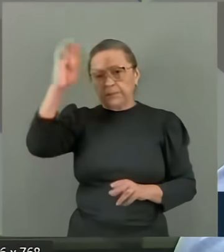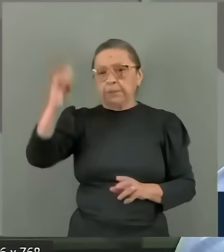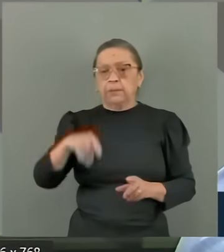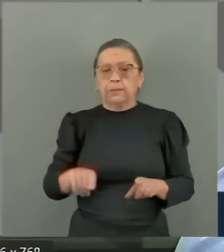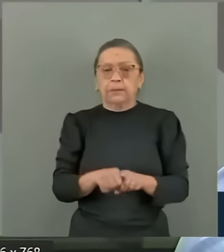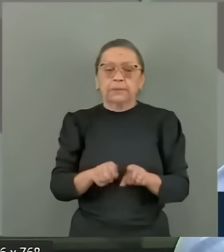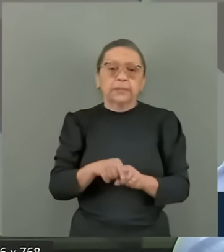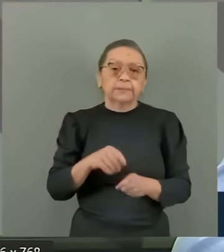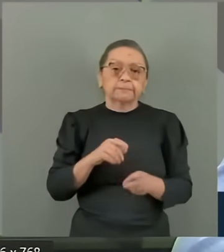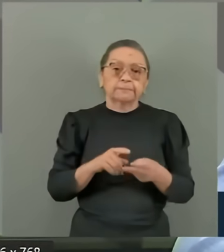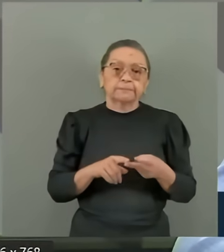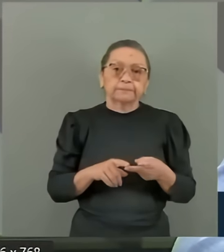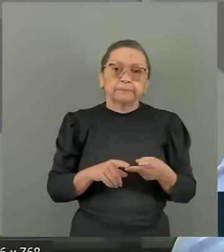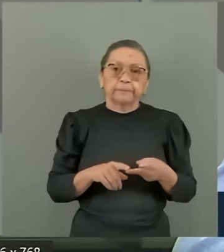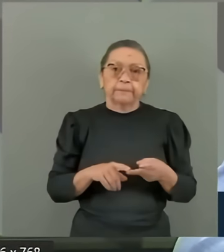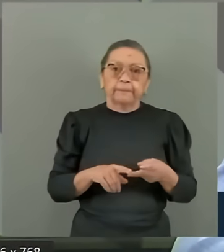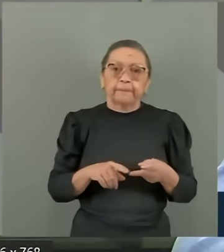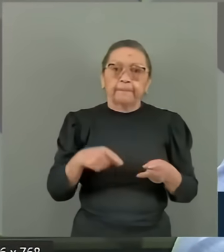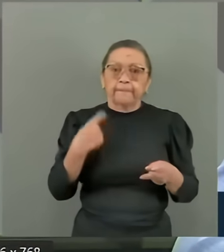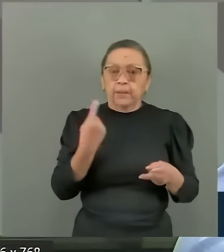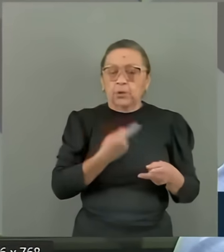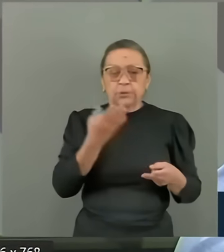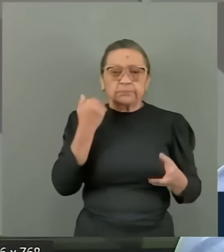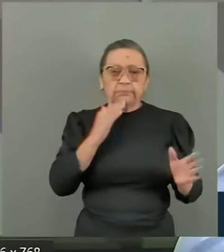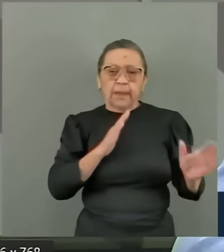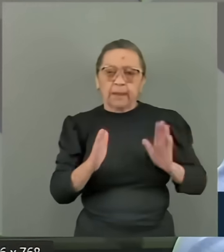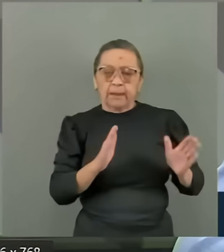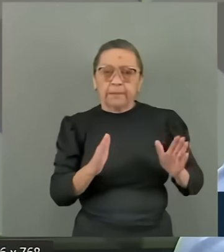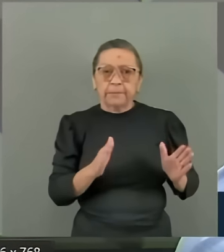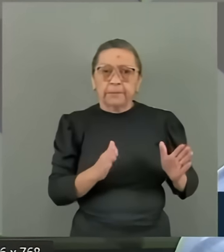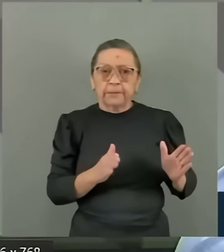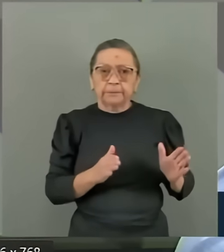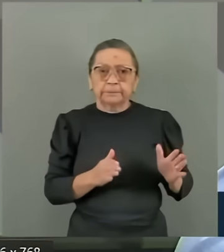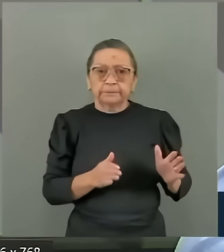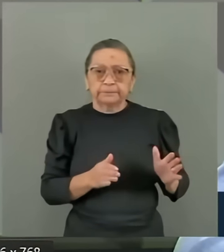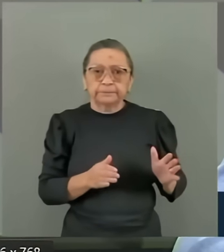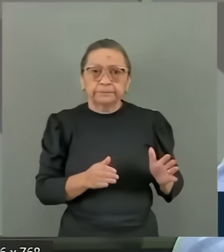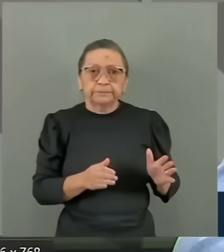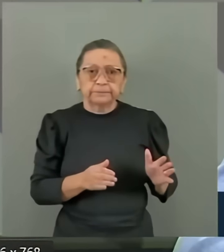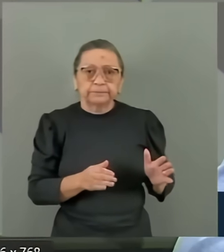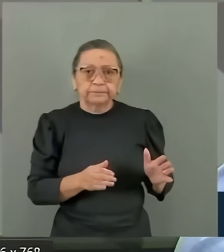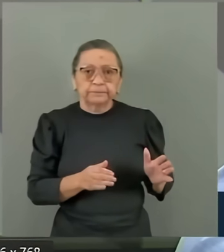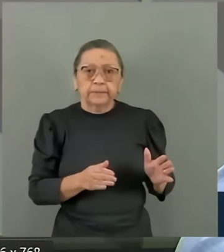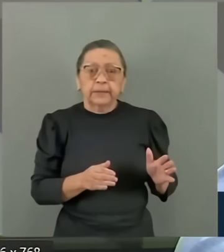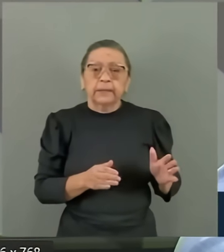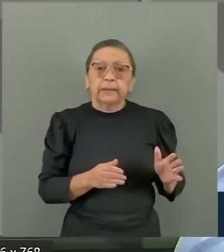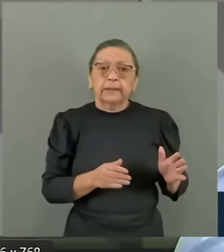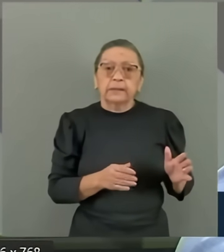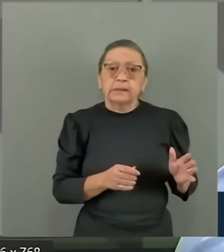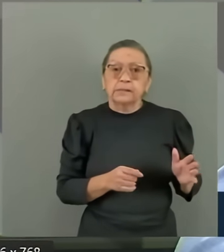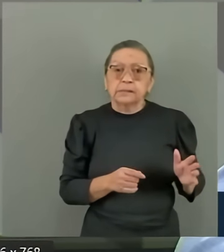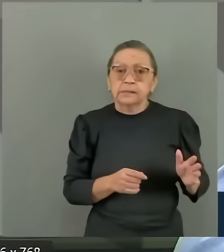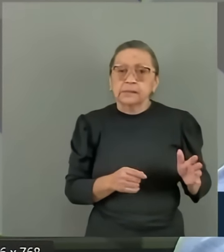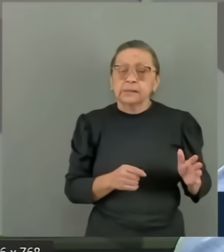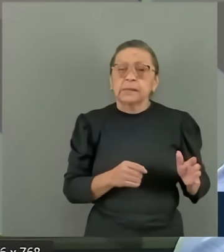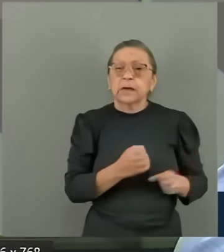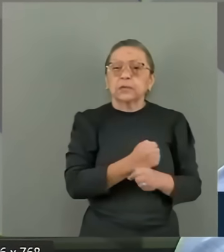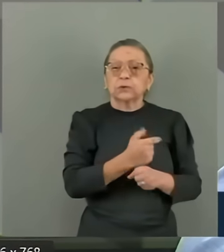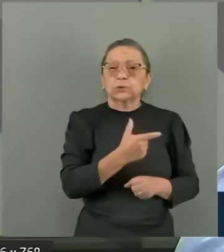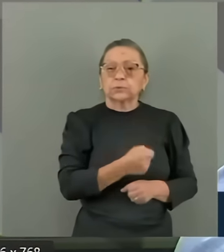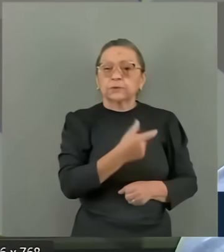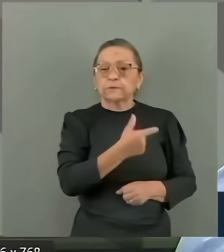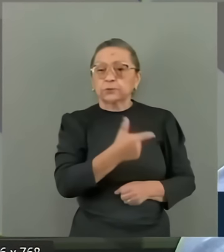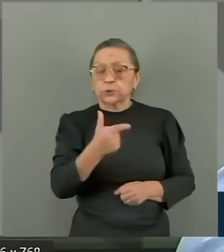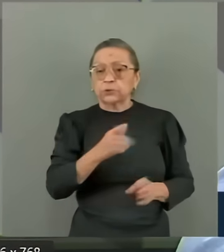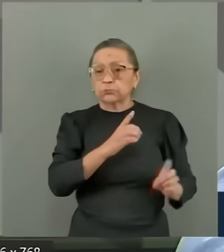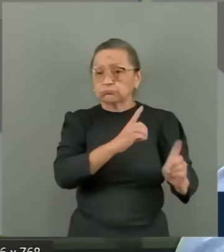também, senador, nós, na época, o senhor aqui abriu a porteira, na época de 22, os